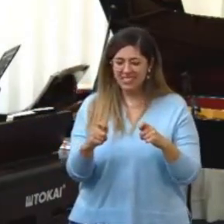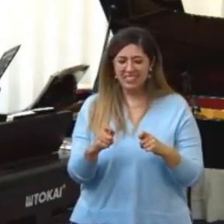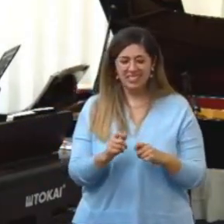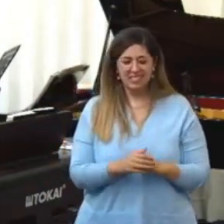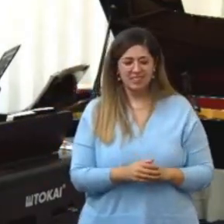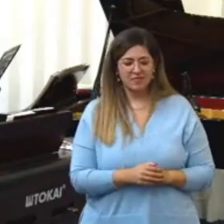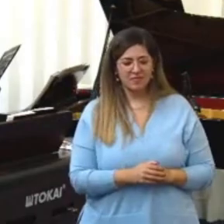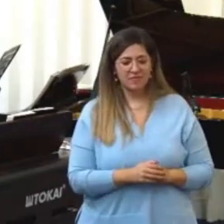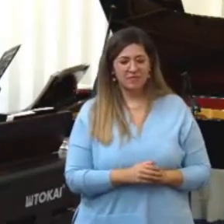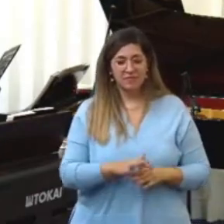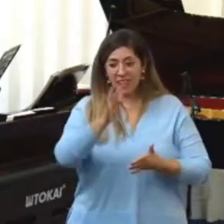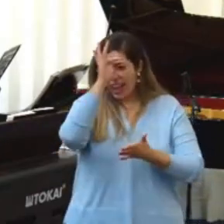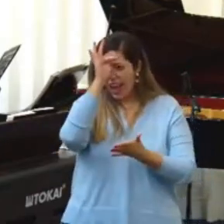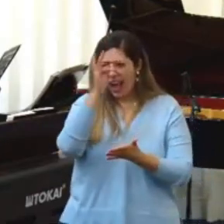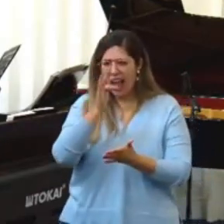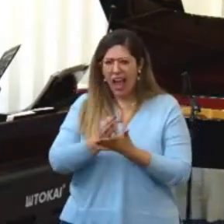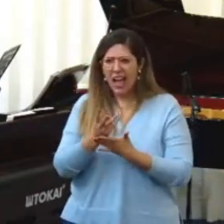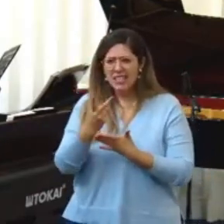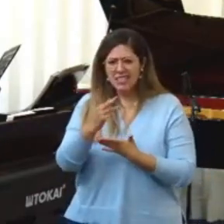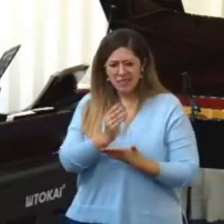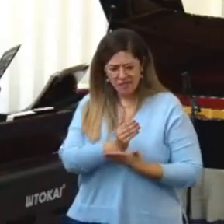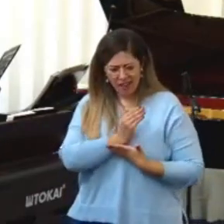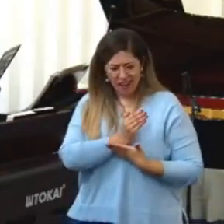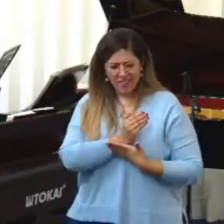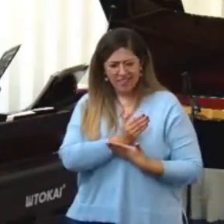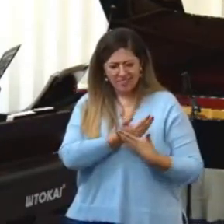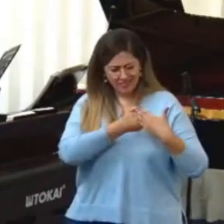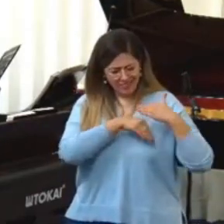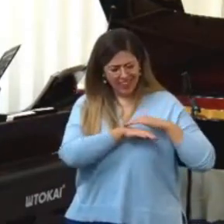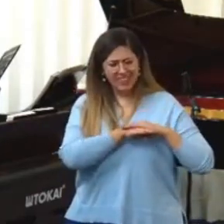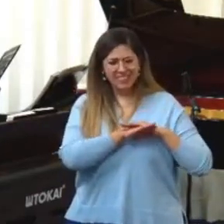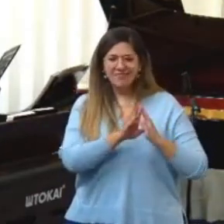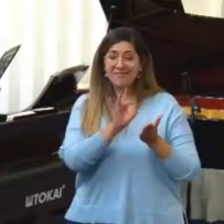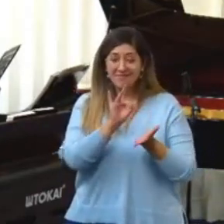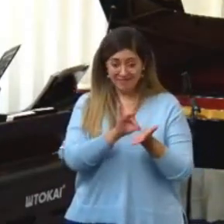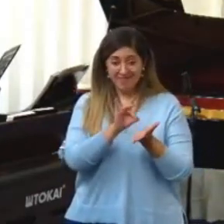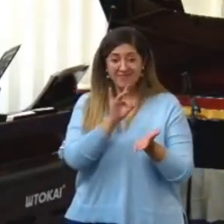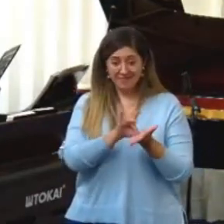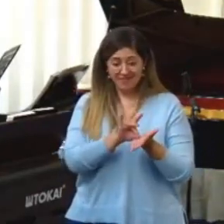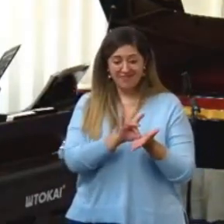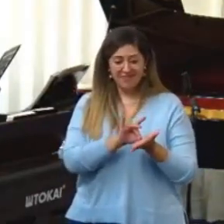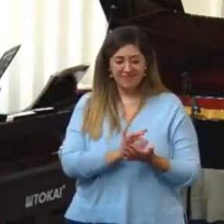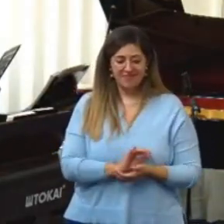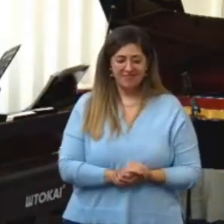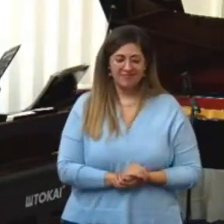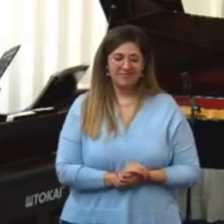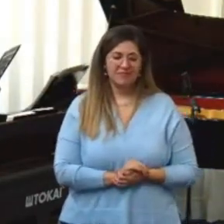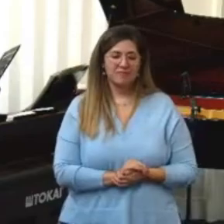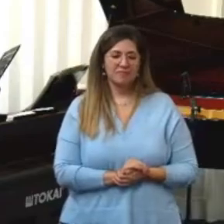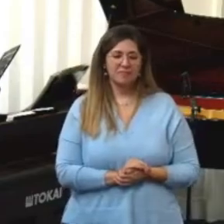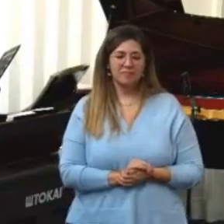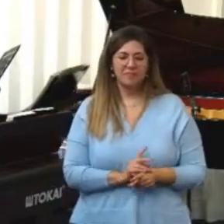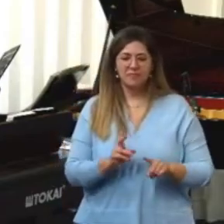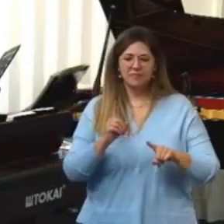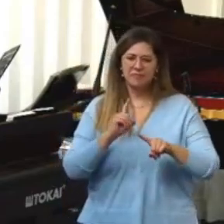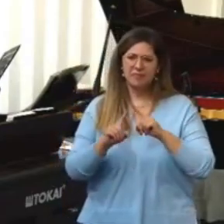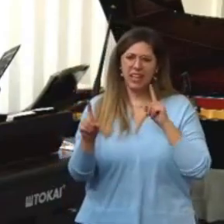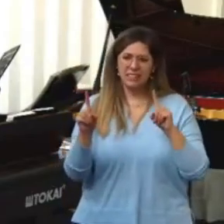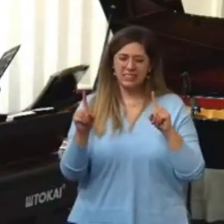coração é real. Não sei se ela é uma fé muito grande, muito forte. É que às